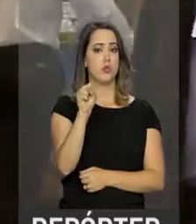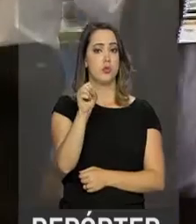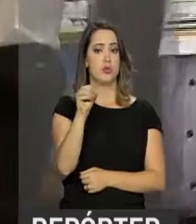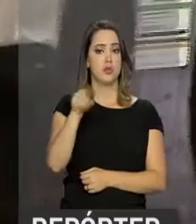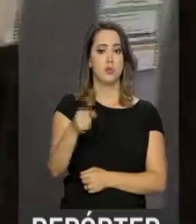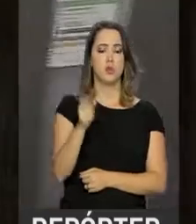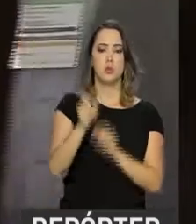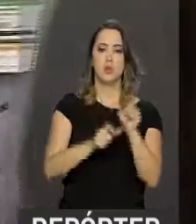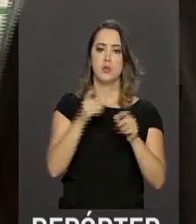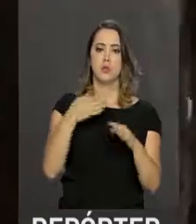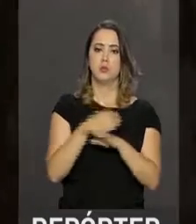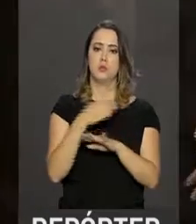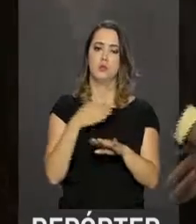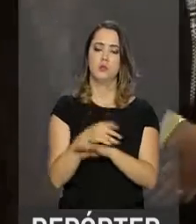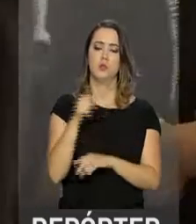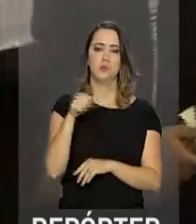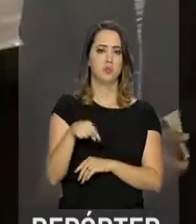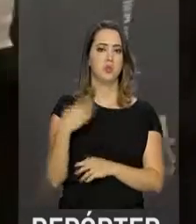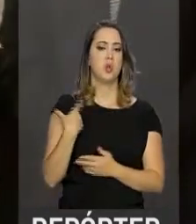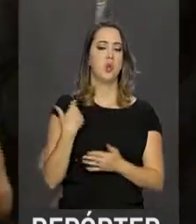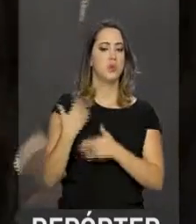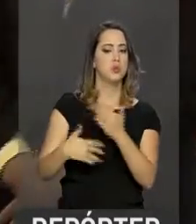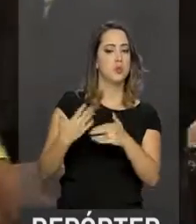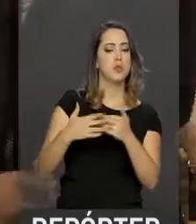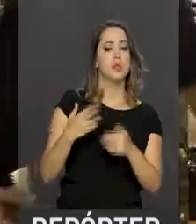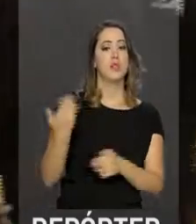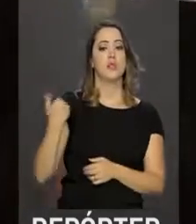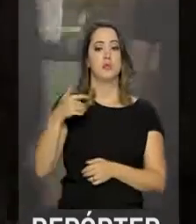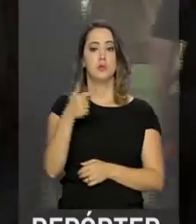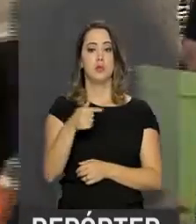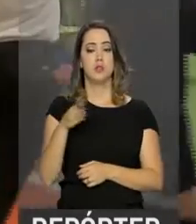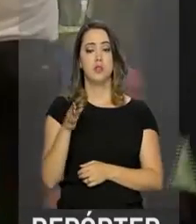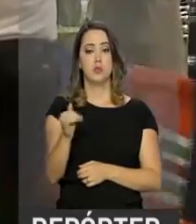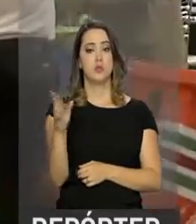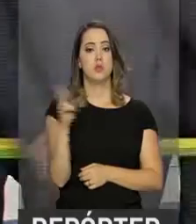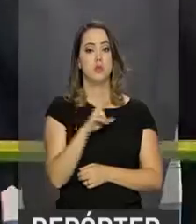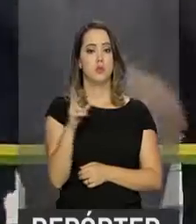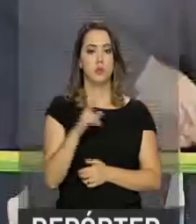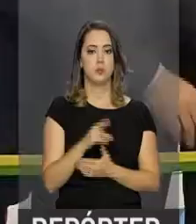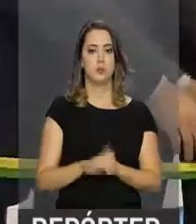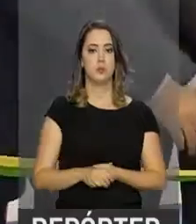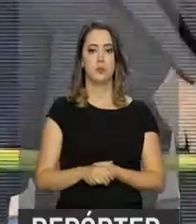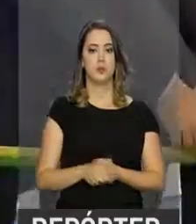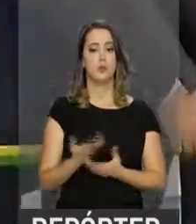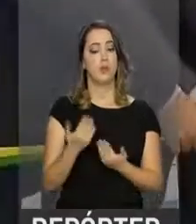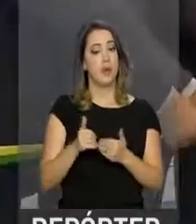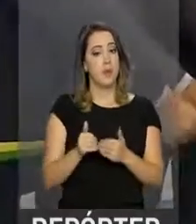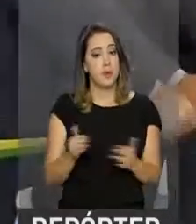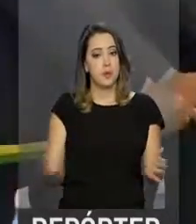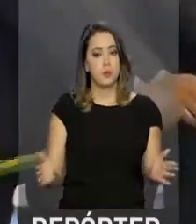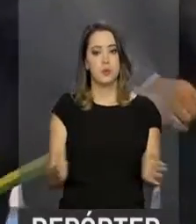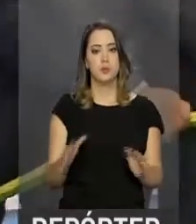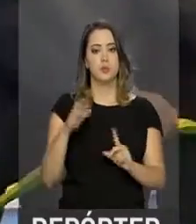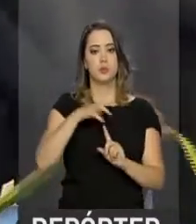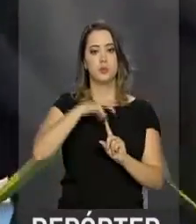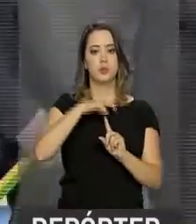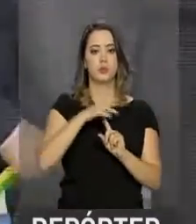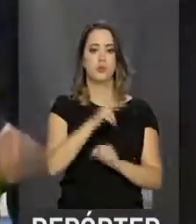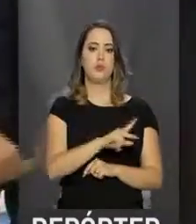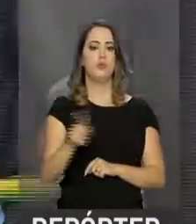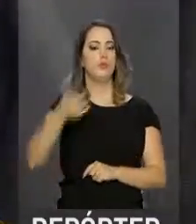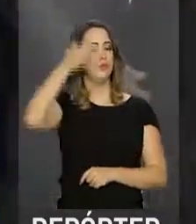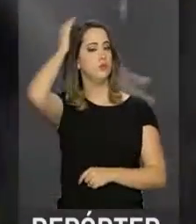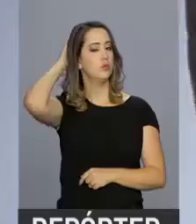devem passar por aqui e movimentar mais de 7 bilhões de reais em negócios. Durante a cerimônia de abertura, o presidente da